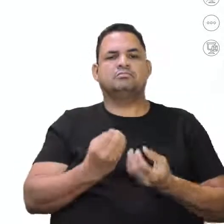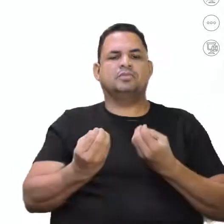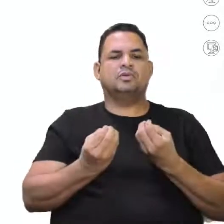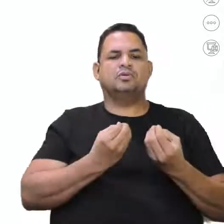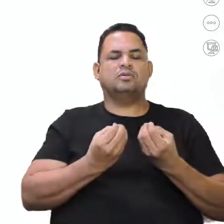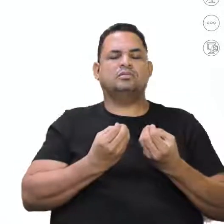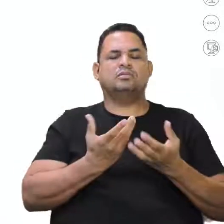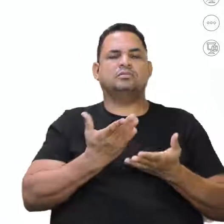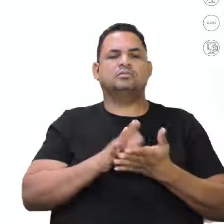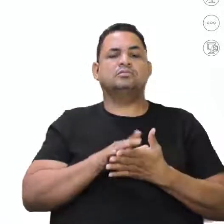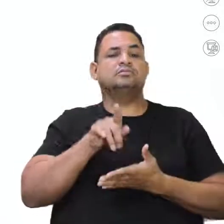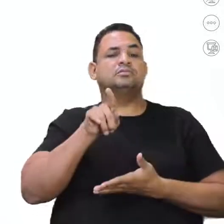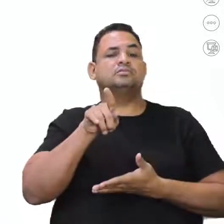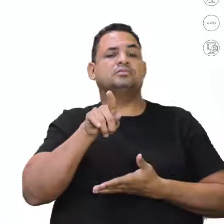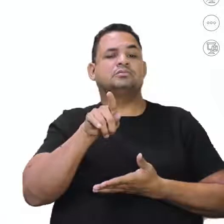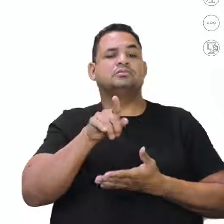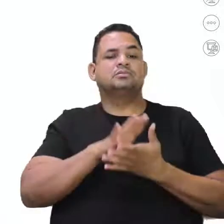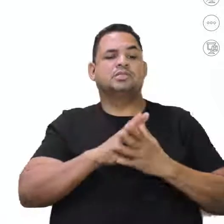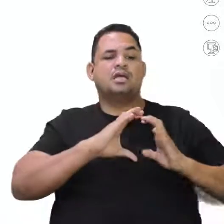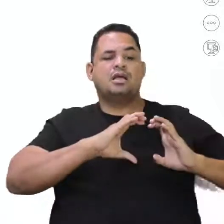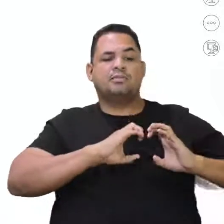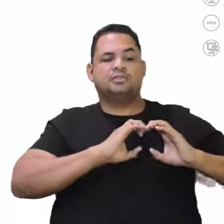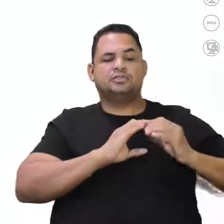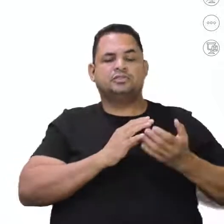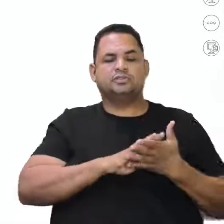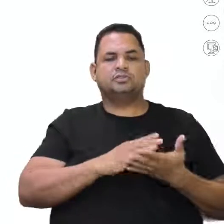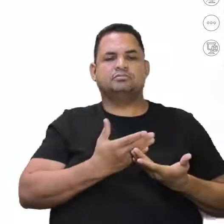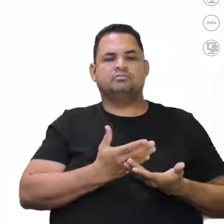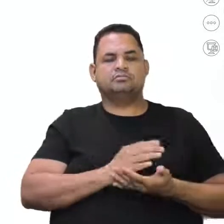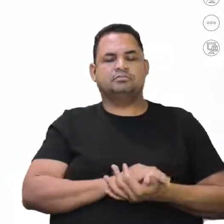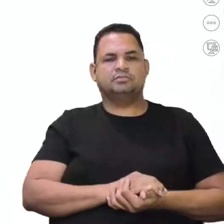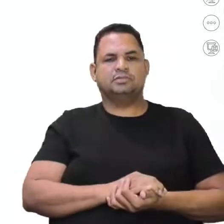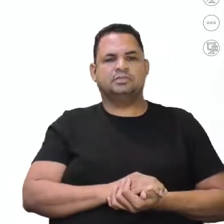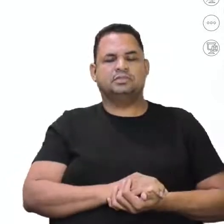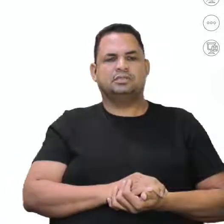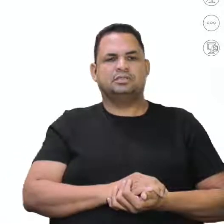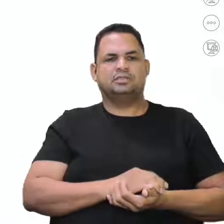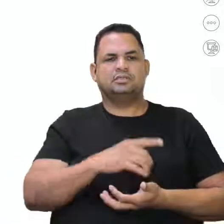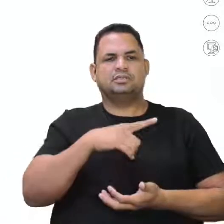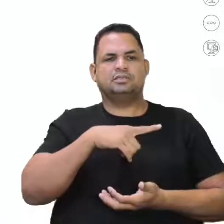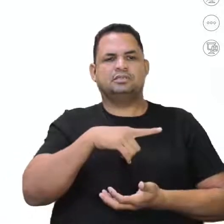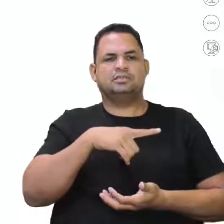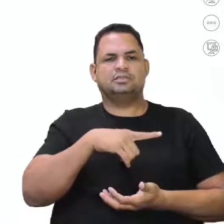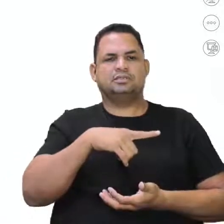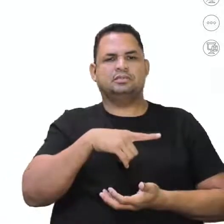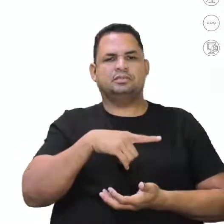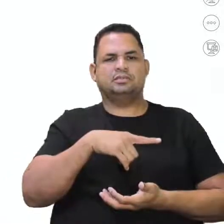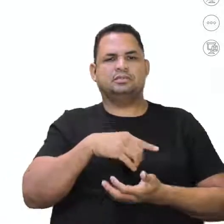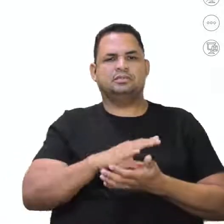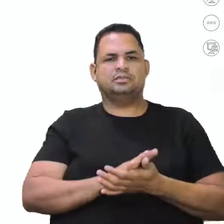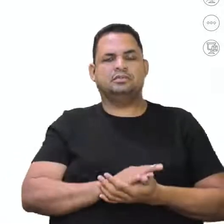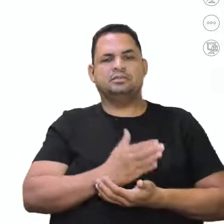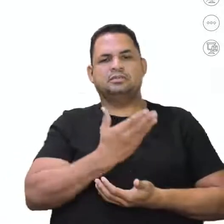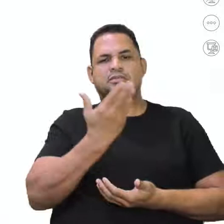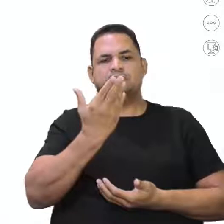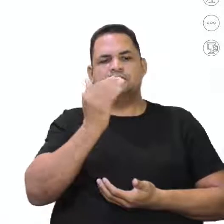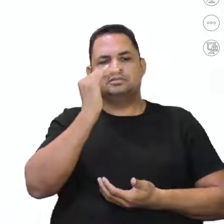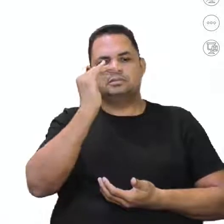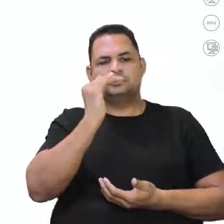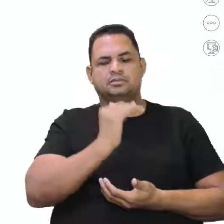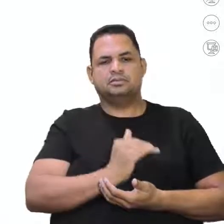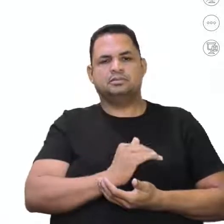como você se apaixona. How do you fall in love? Temos a source, que aparece tanto aqui em cima como